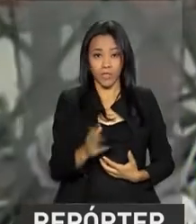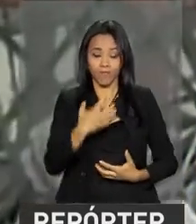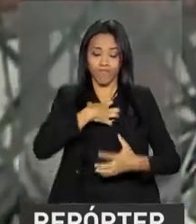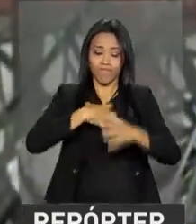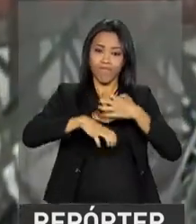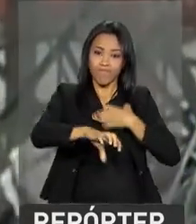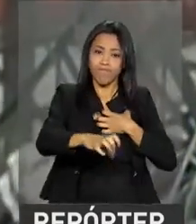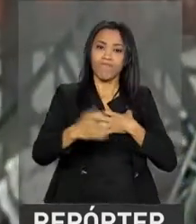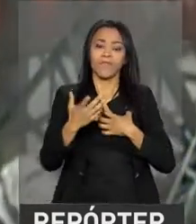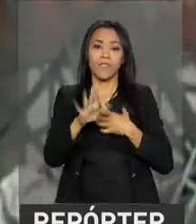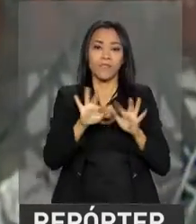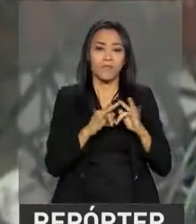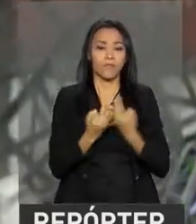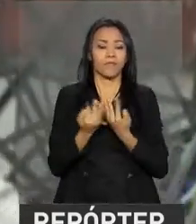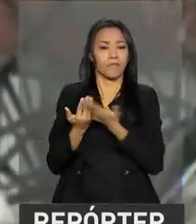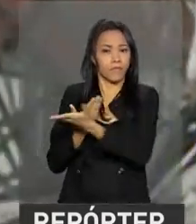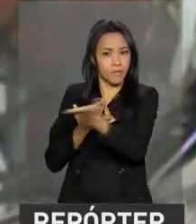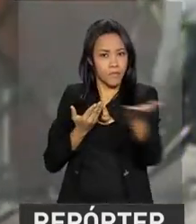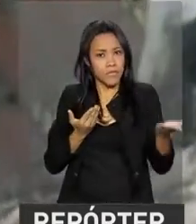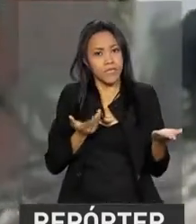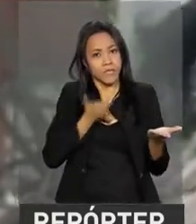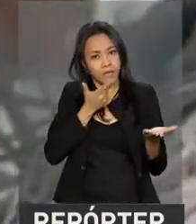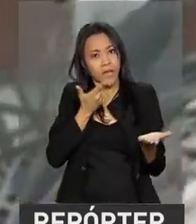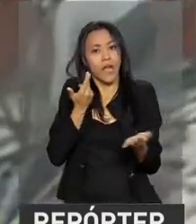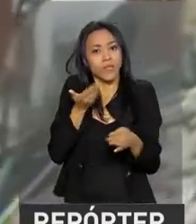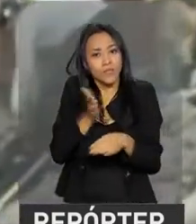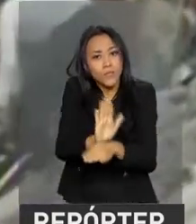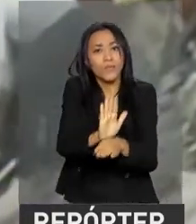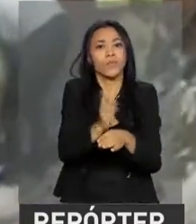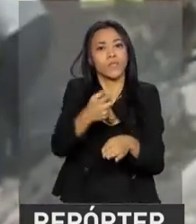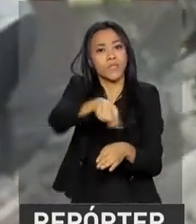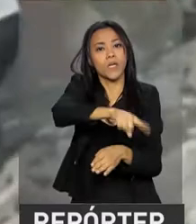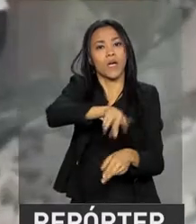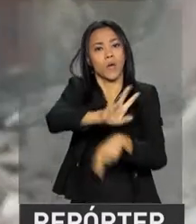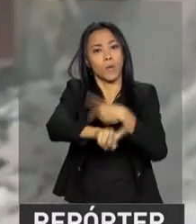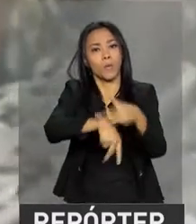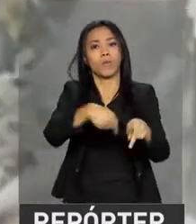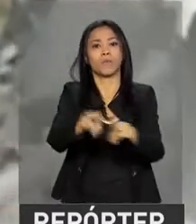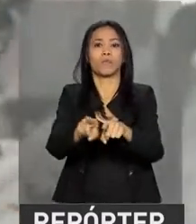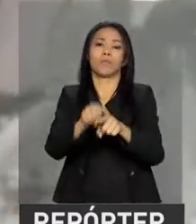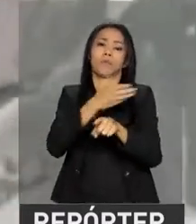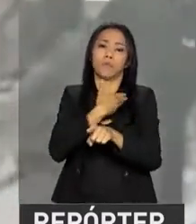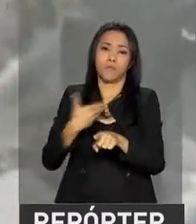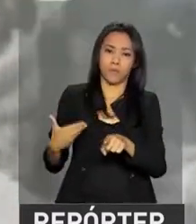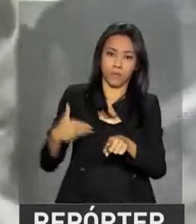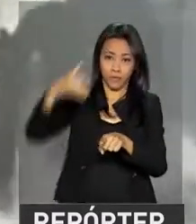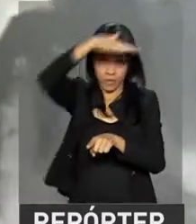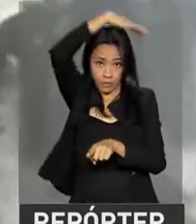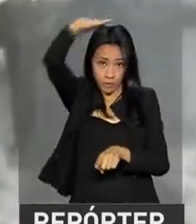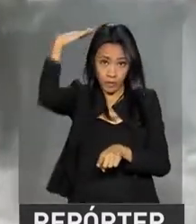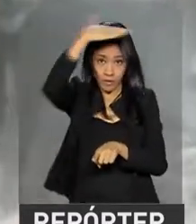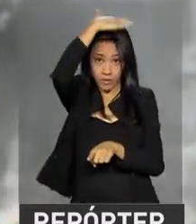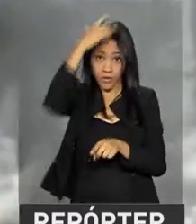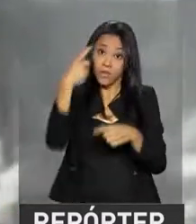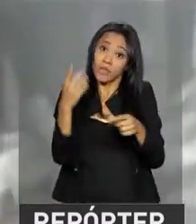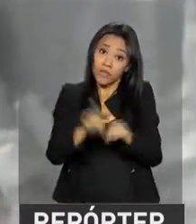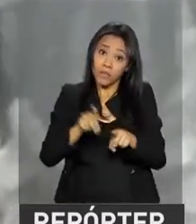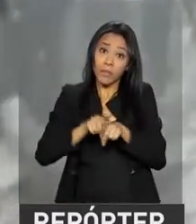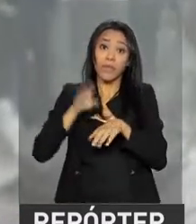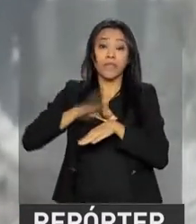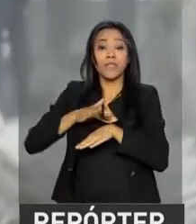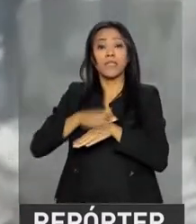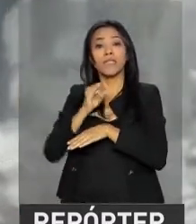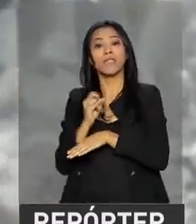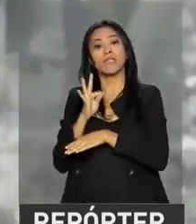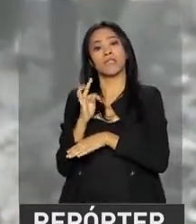às famílias das vítimas e expressa solidariedade ao povo e ao governo do méxico de acordo com o itamaraty até